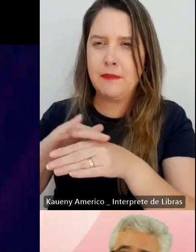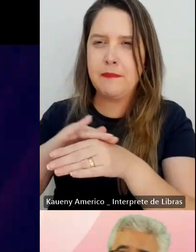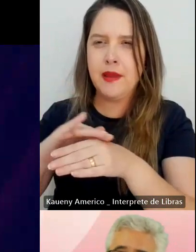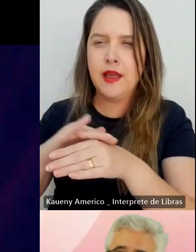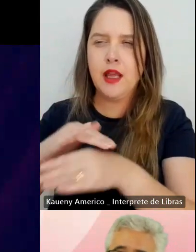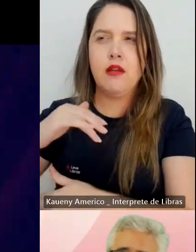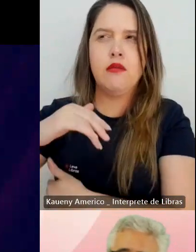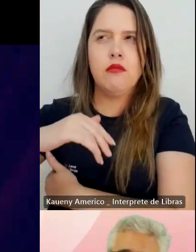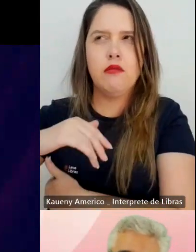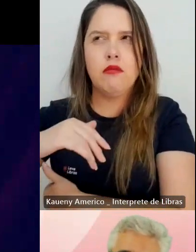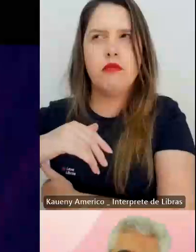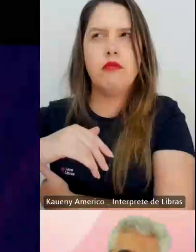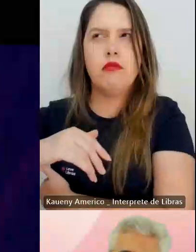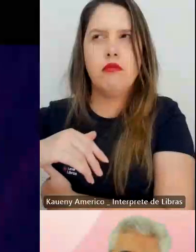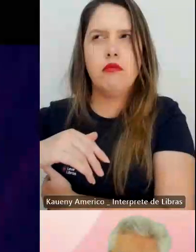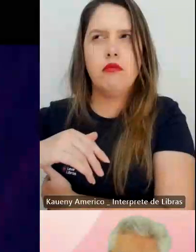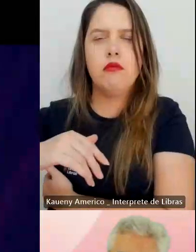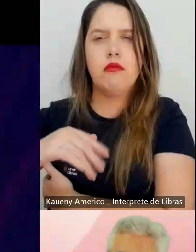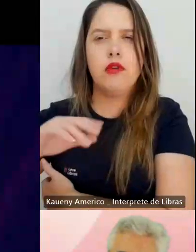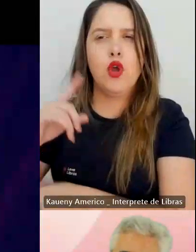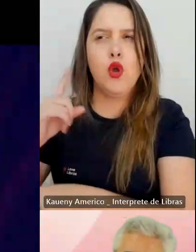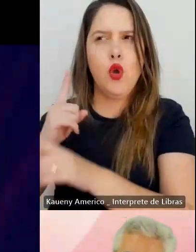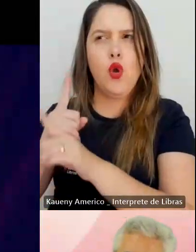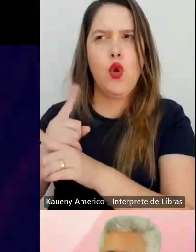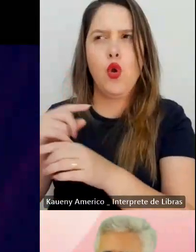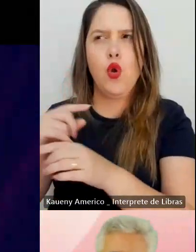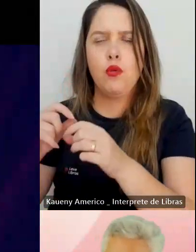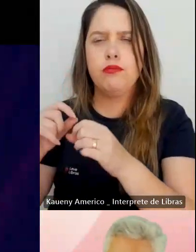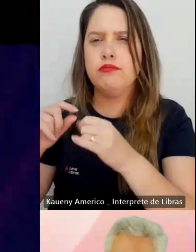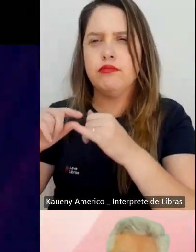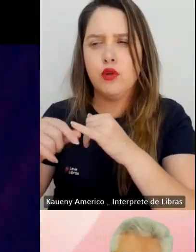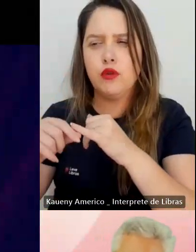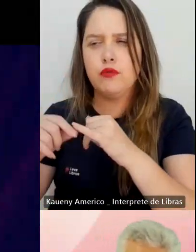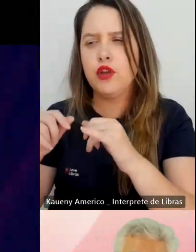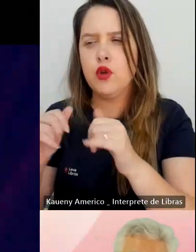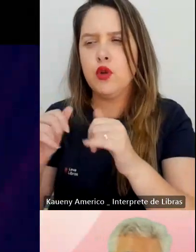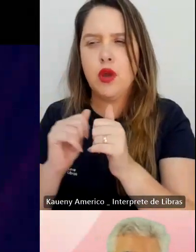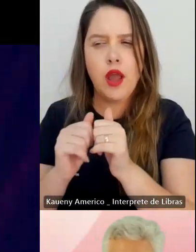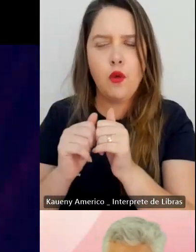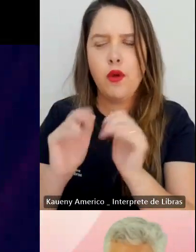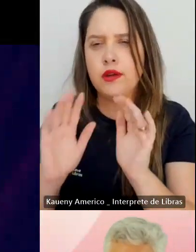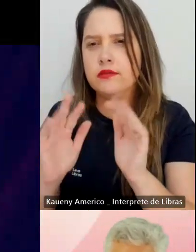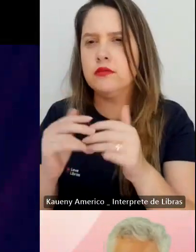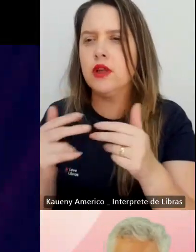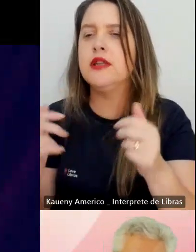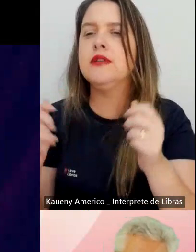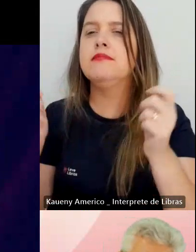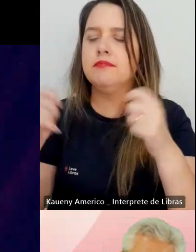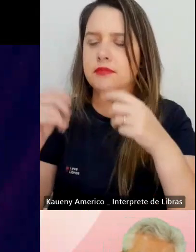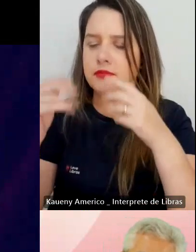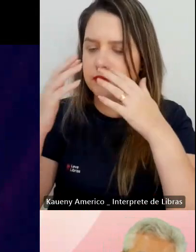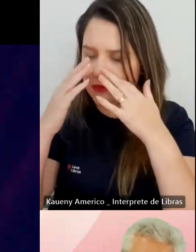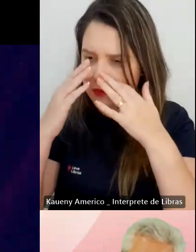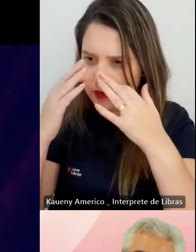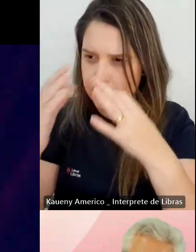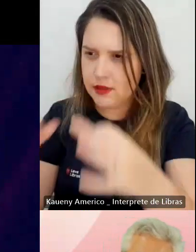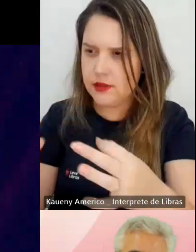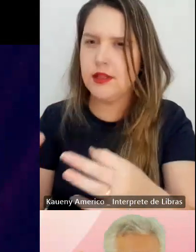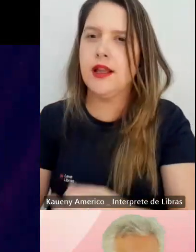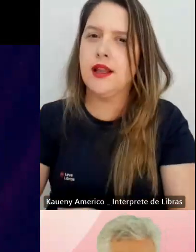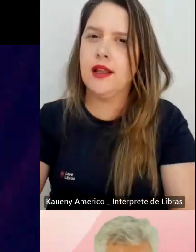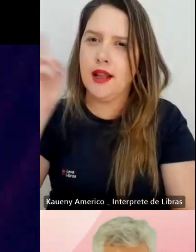uma bolinha. Opa, parece um grãozinho de feijão, um grãozinho de arroz, alguma coisa. Deve chamar a sua atenção. Lembrando que o período,